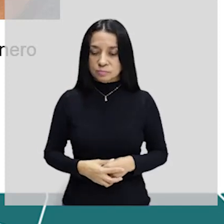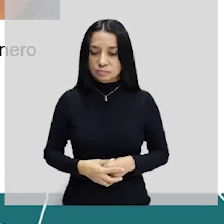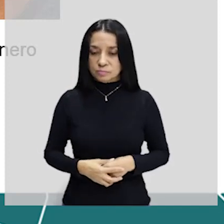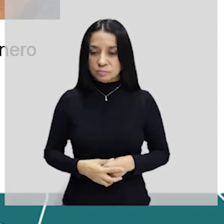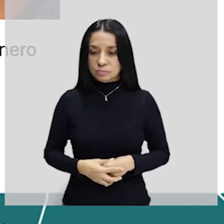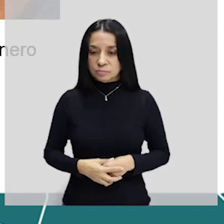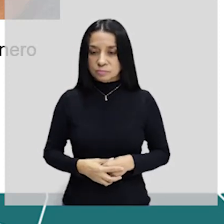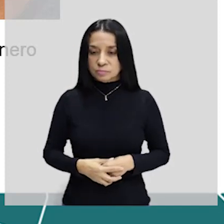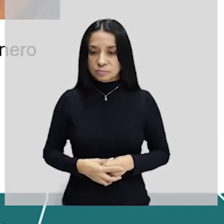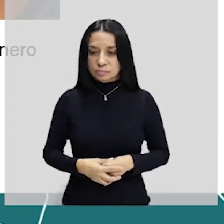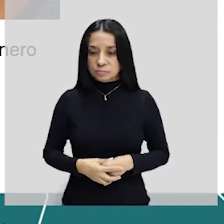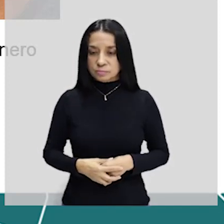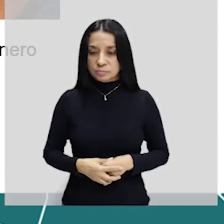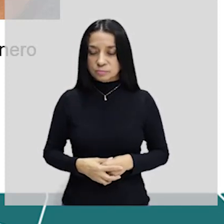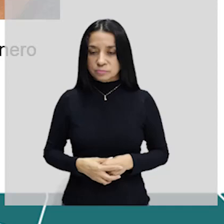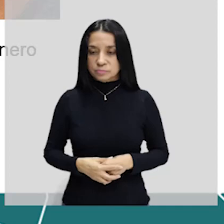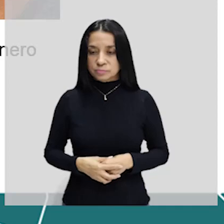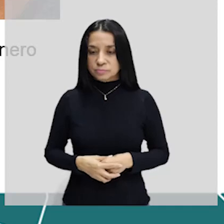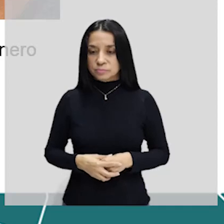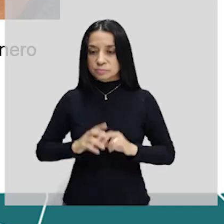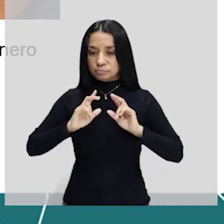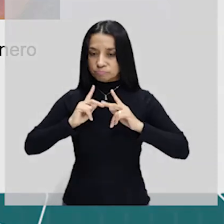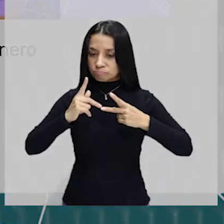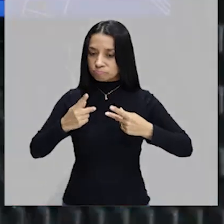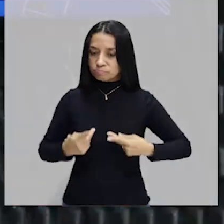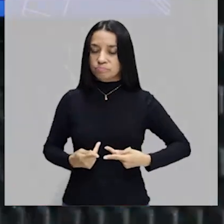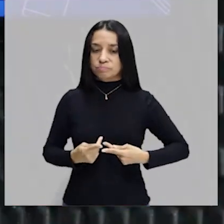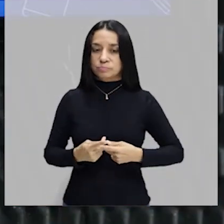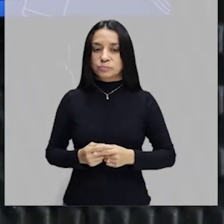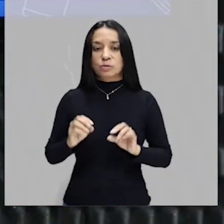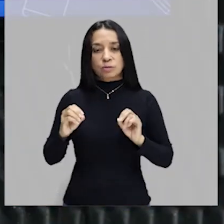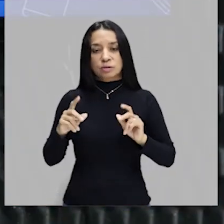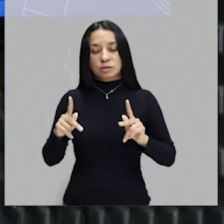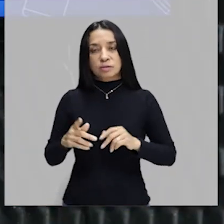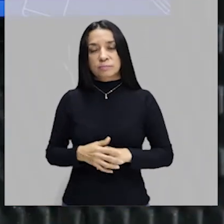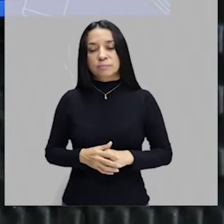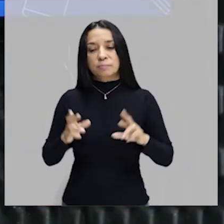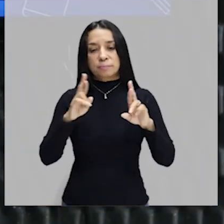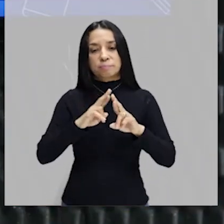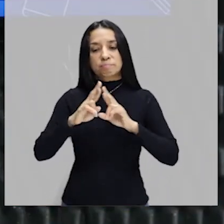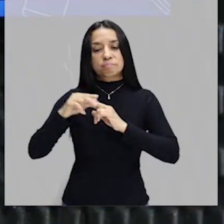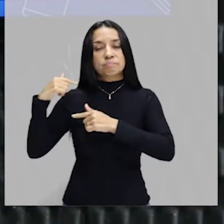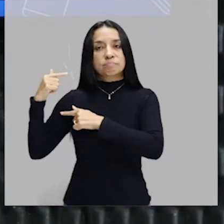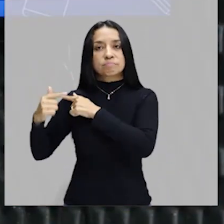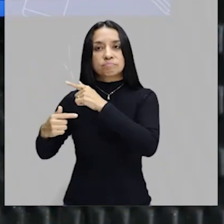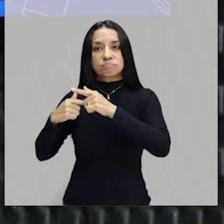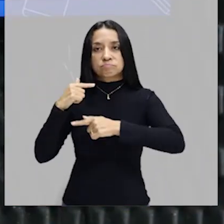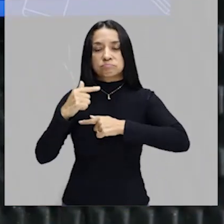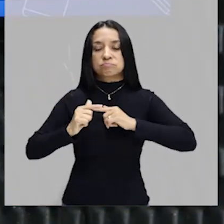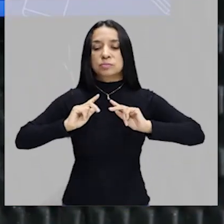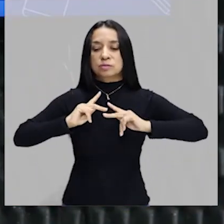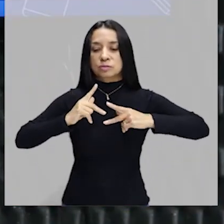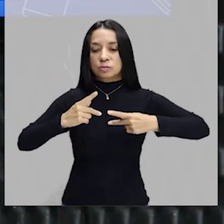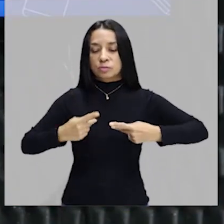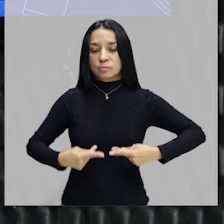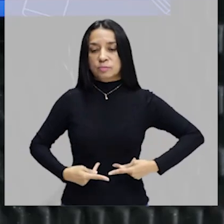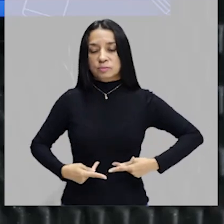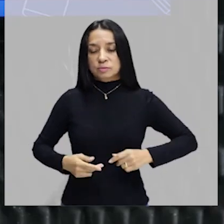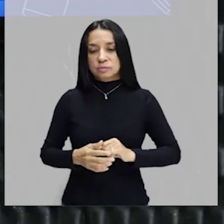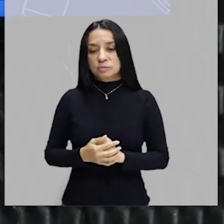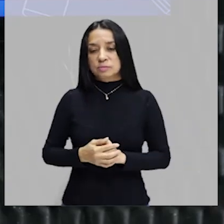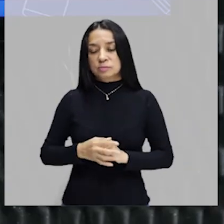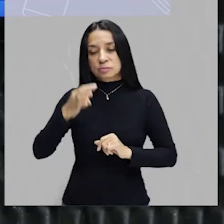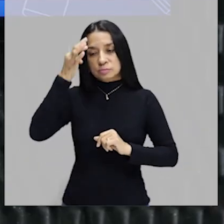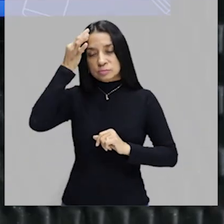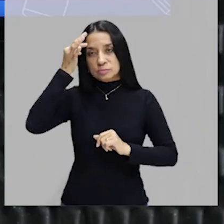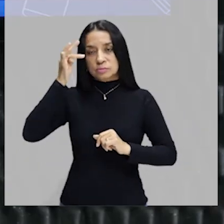aqui o Homo sapiens, do gênero Homo, ok? Agora, com relação à ancestralidade humana, os